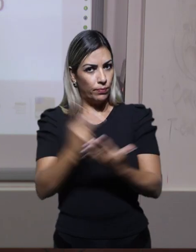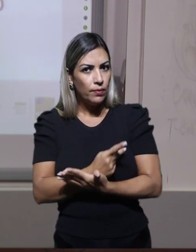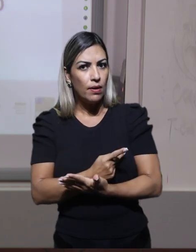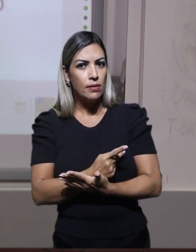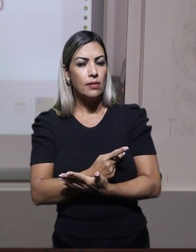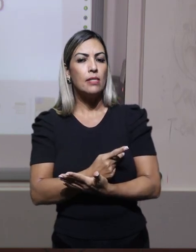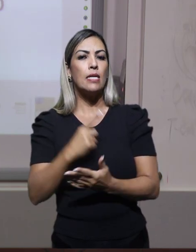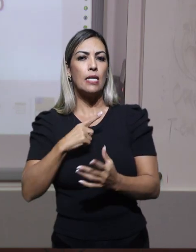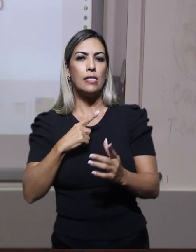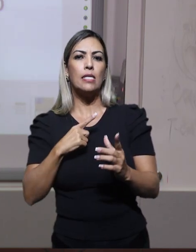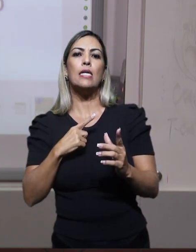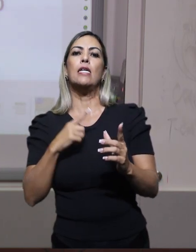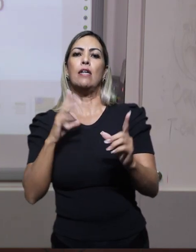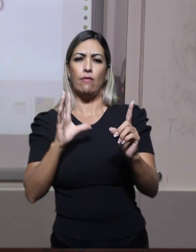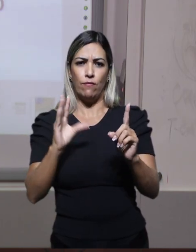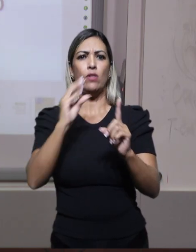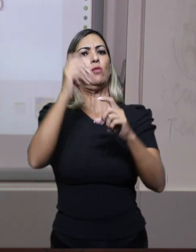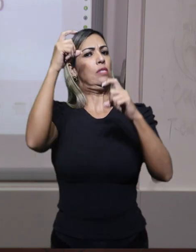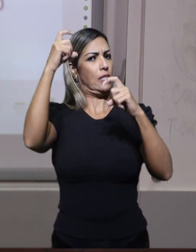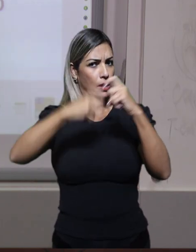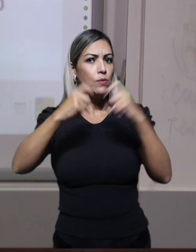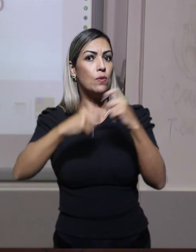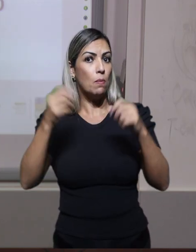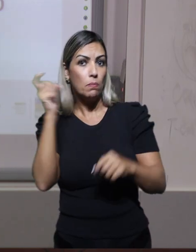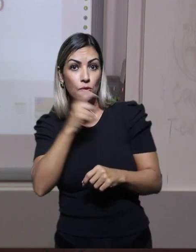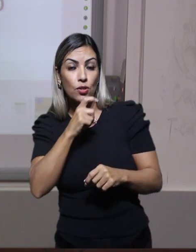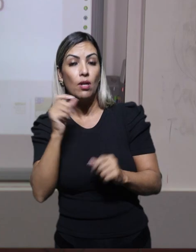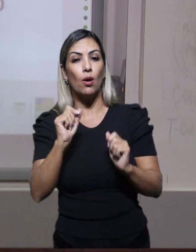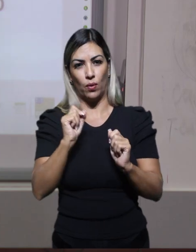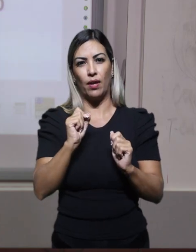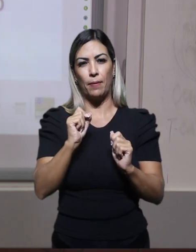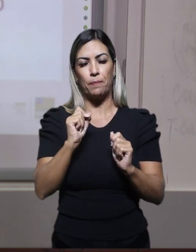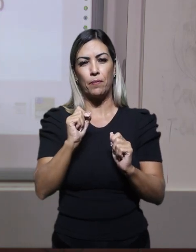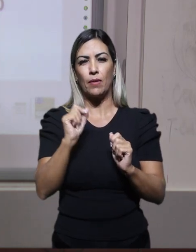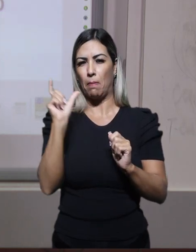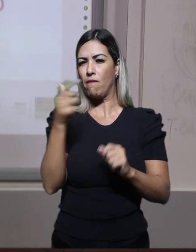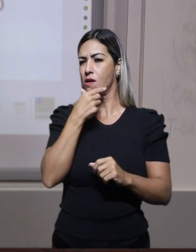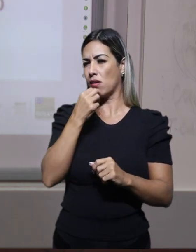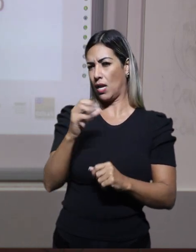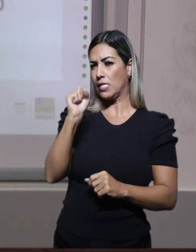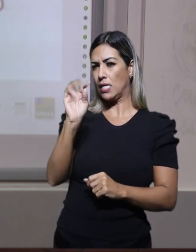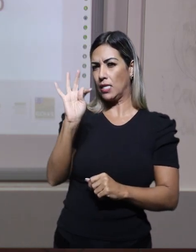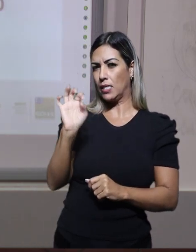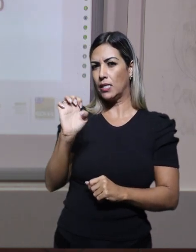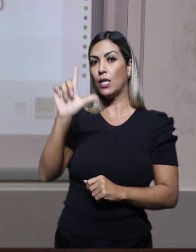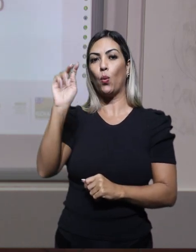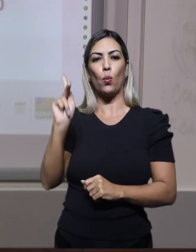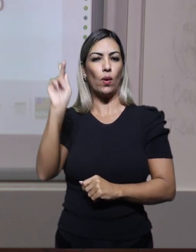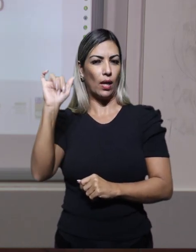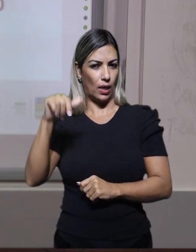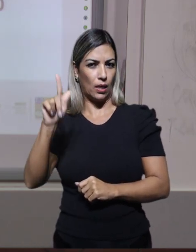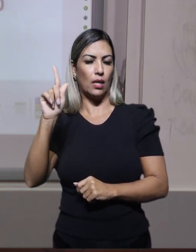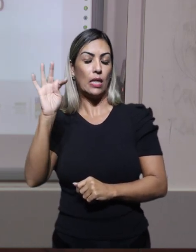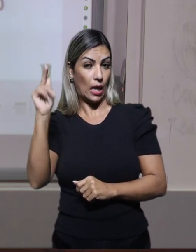dessa violação sexual mediante fraude, é o chamado stealing, que é a retirada do preservativo